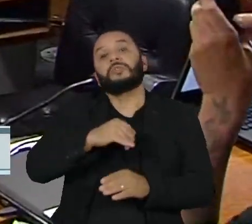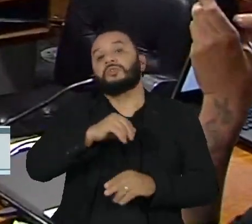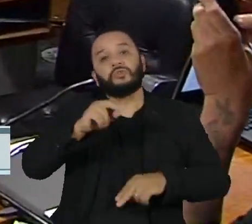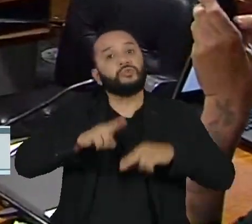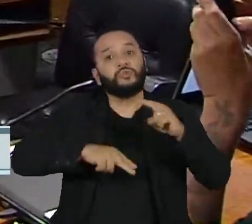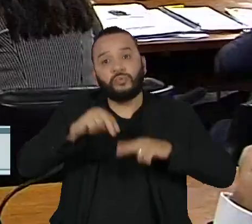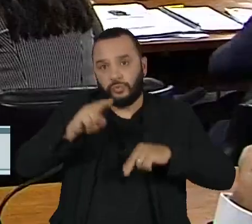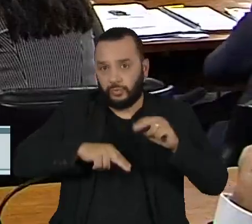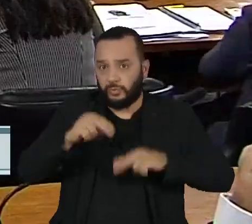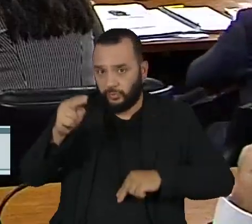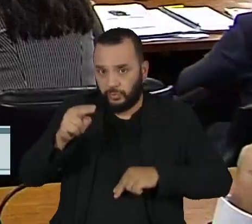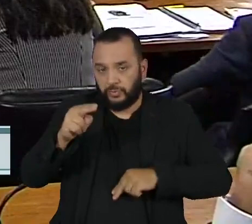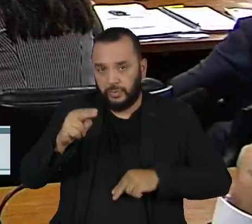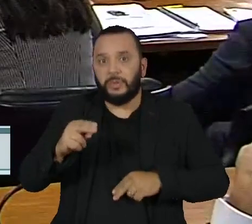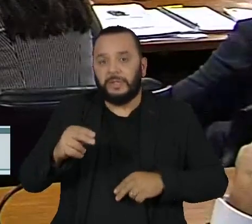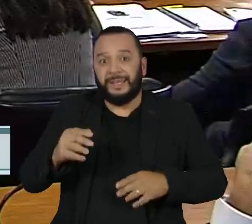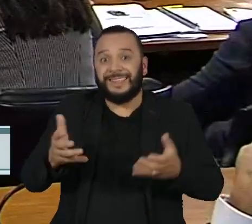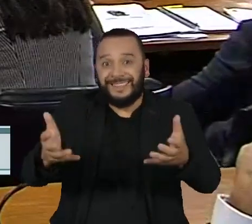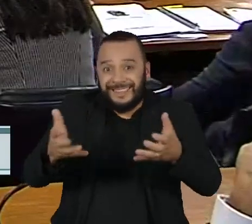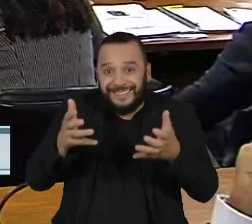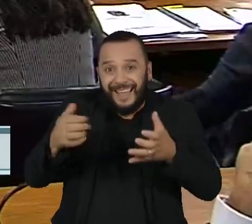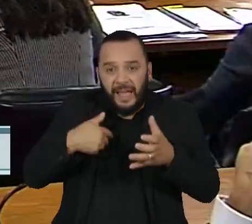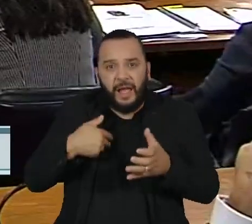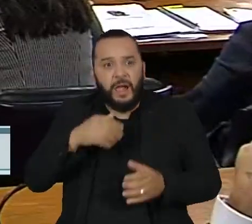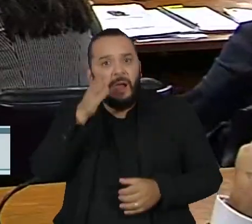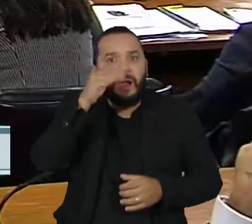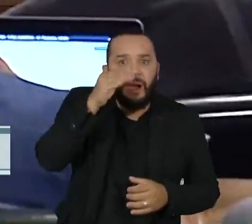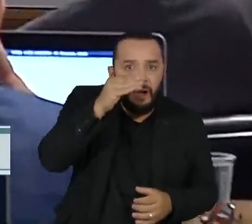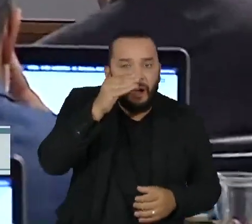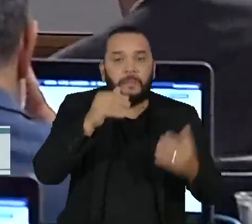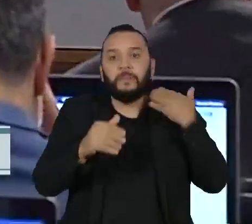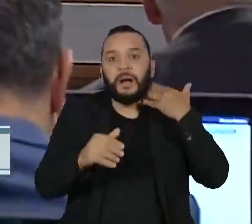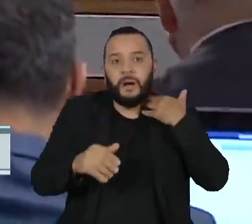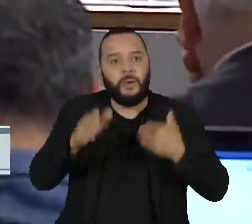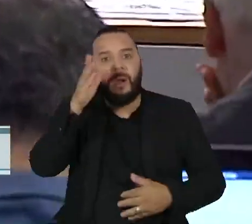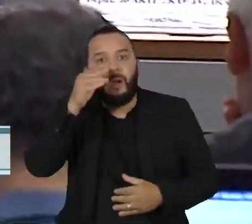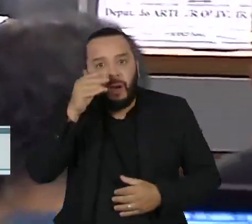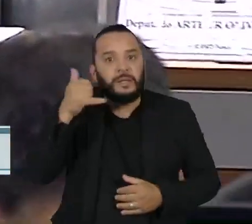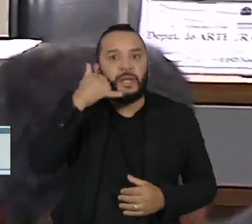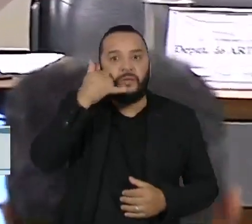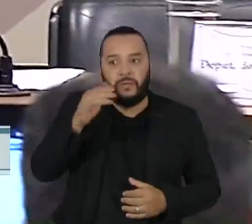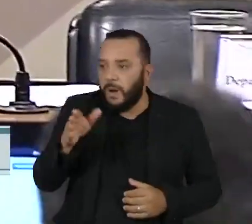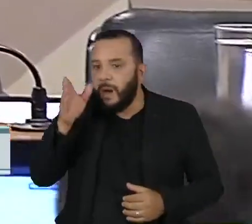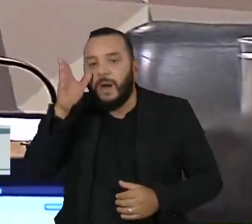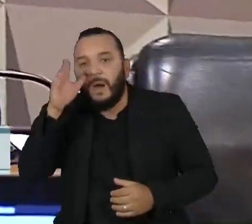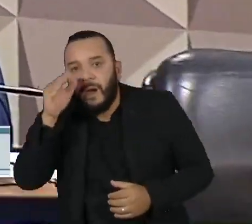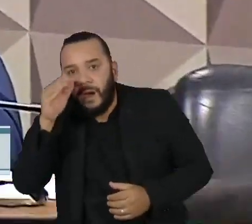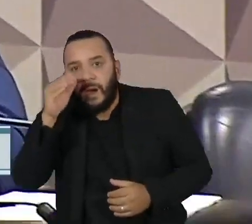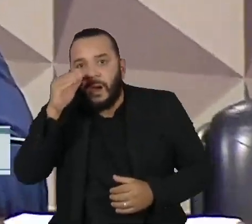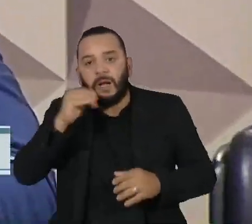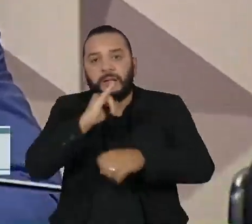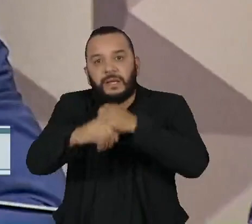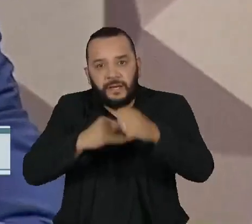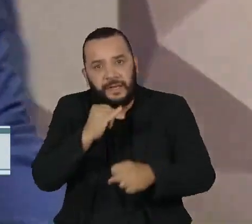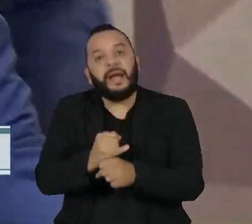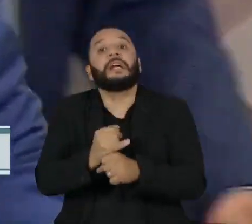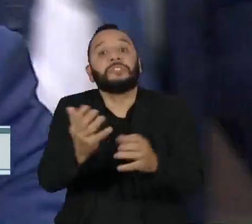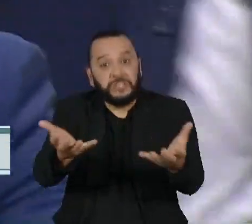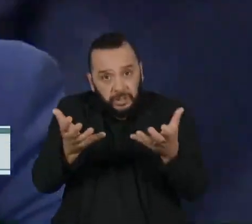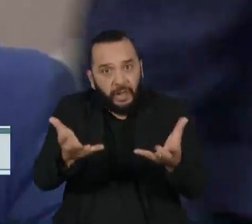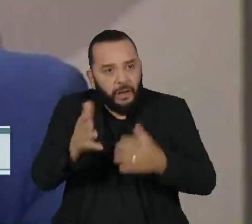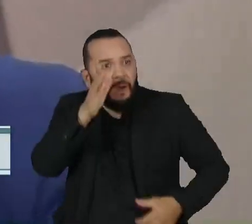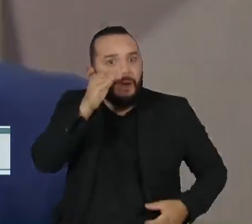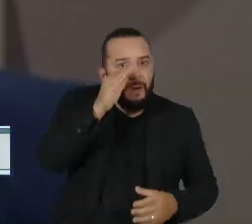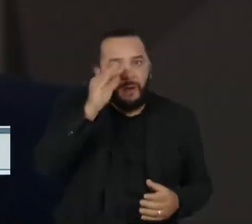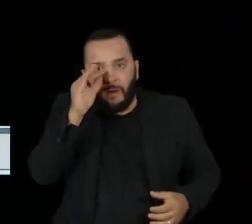o requerimento para quebrar o sigilos bancário fiscal telemático e telefone do ex-diretor geral